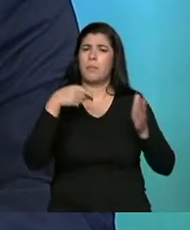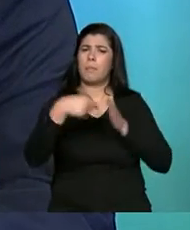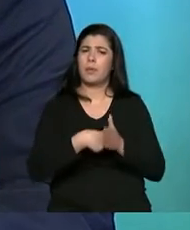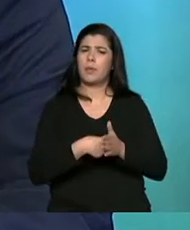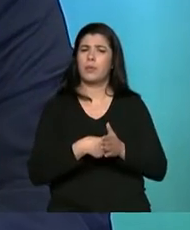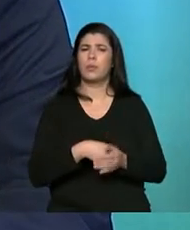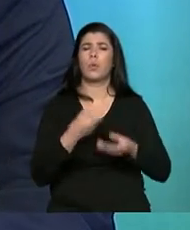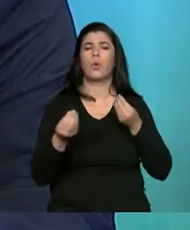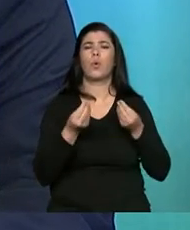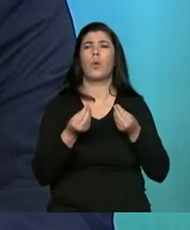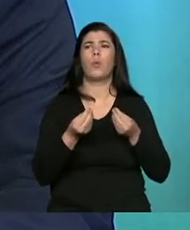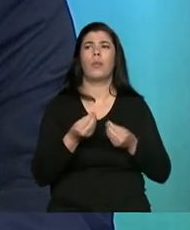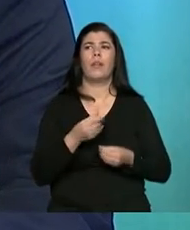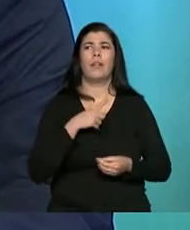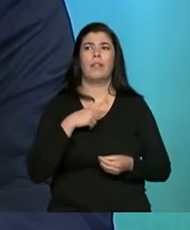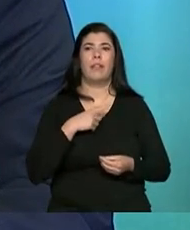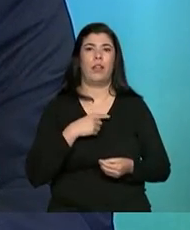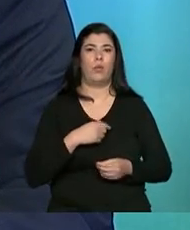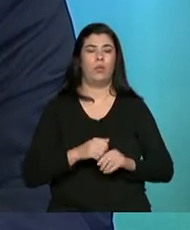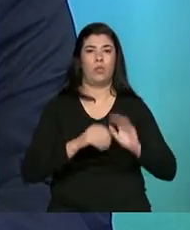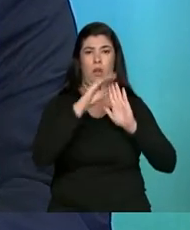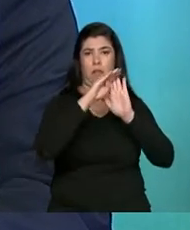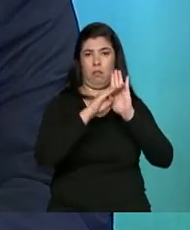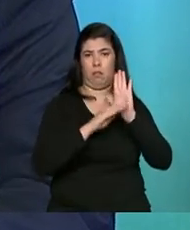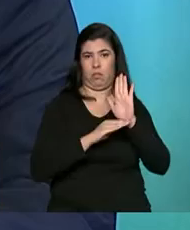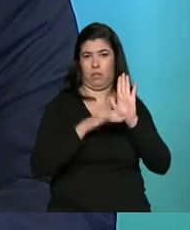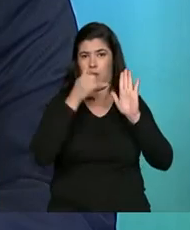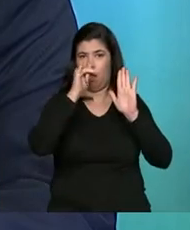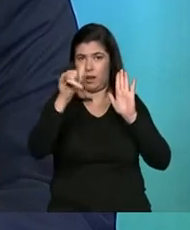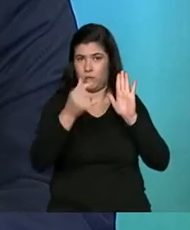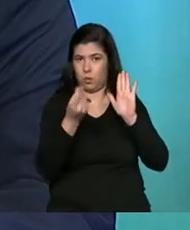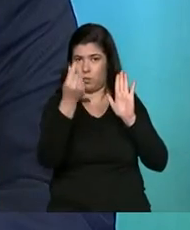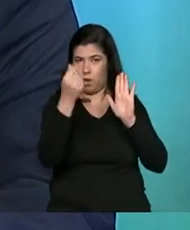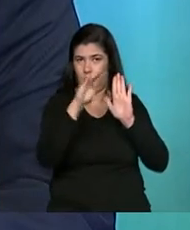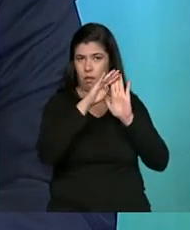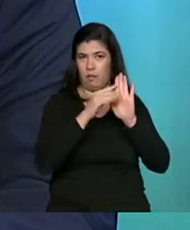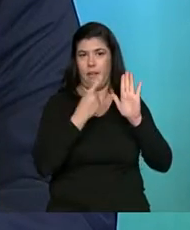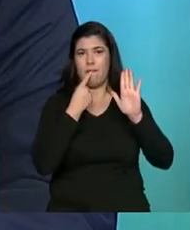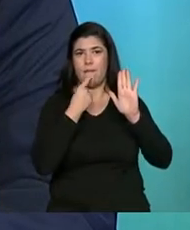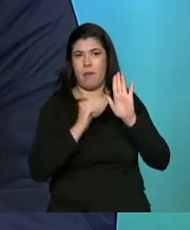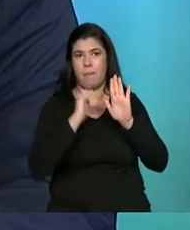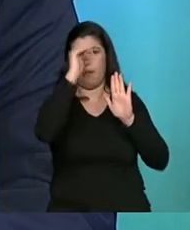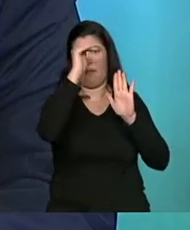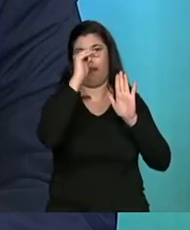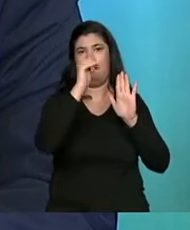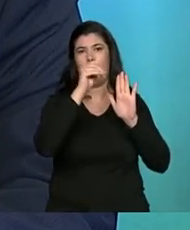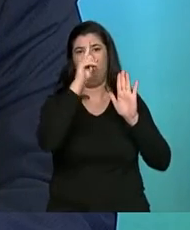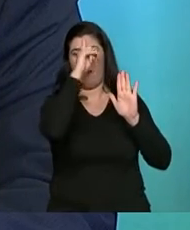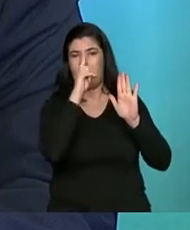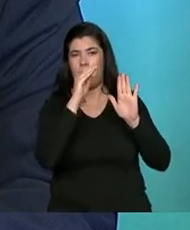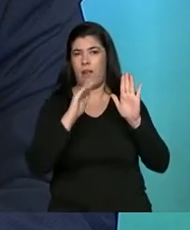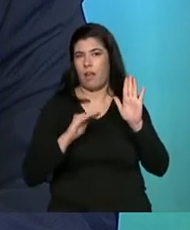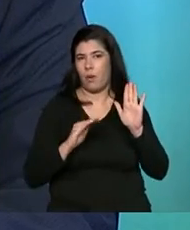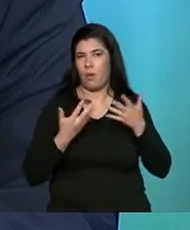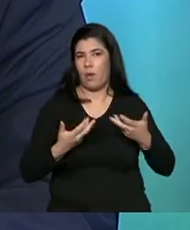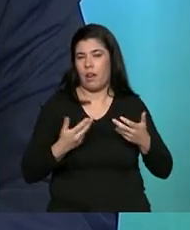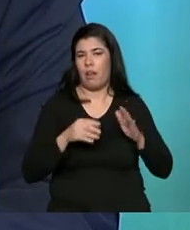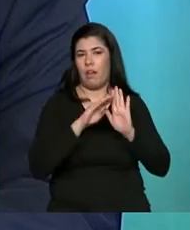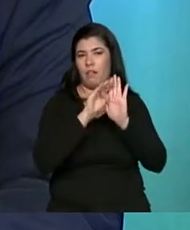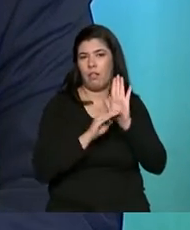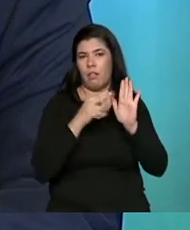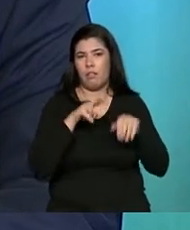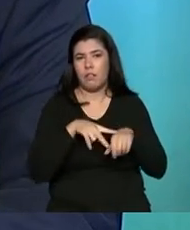dá pra baixar para a bandeira amarela porque nós estamos em pleno período seco nós estamos num momento de período